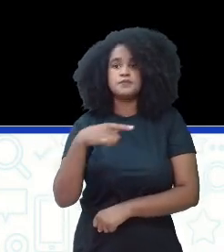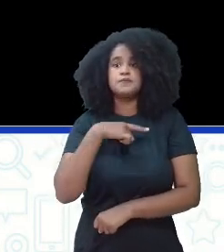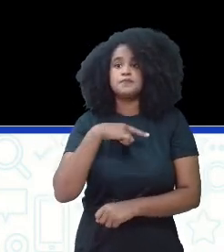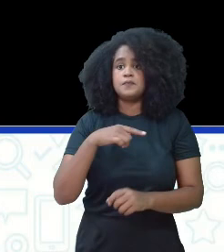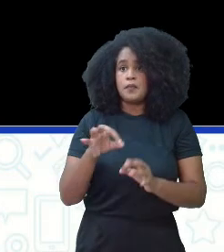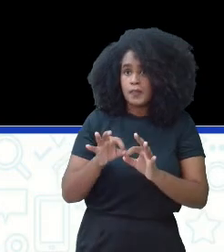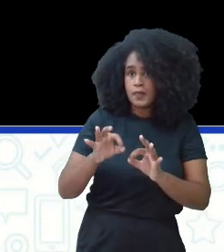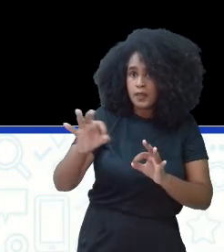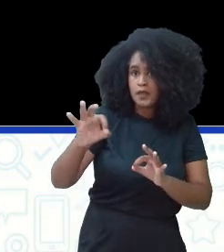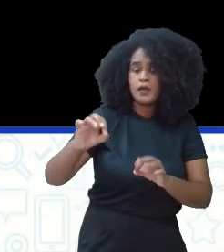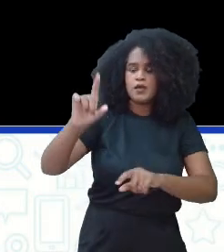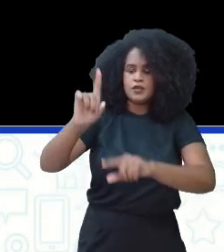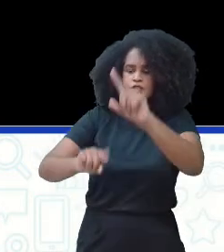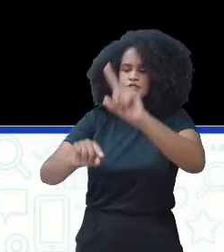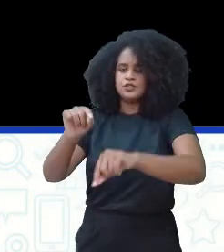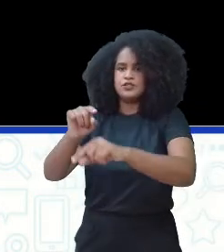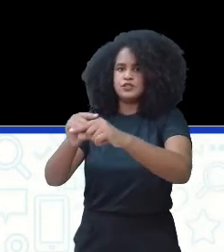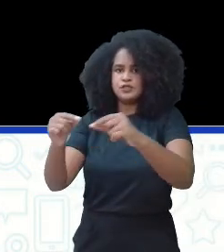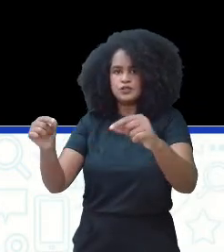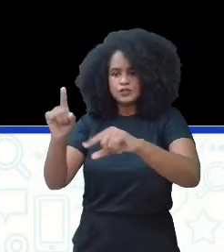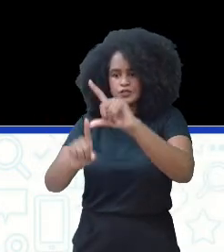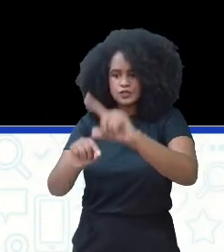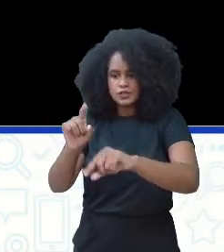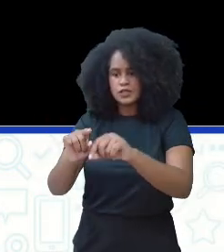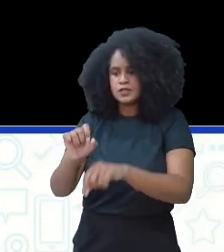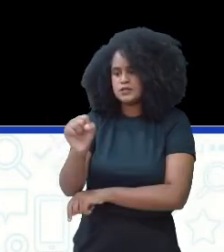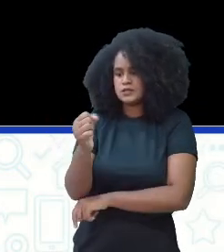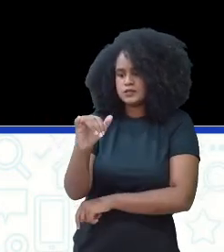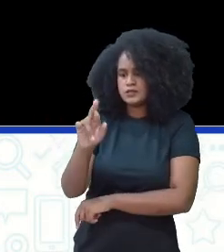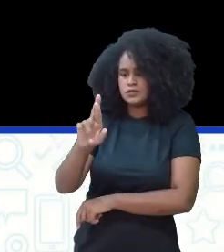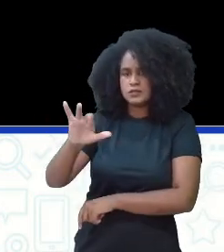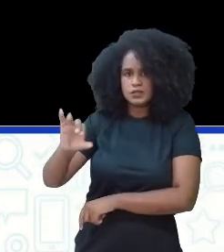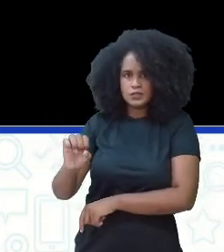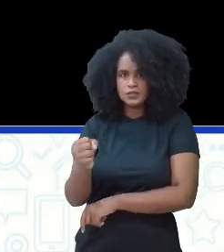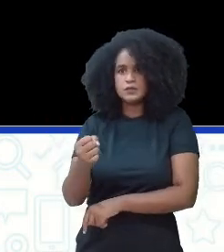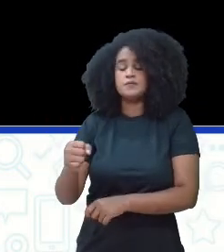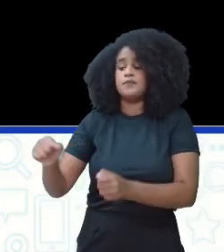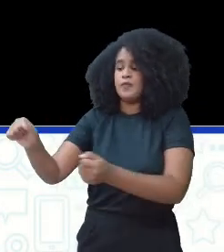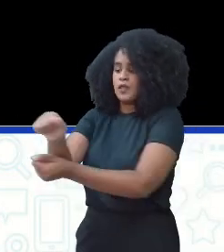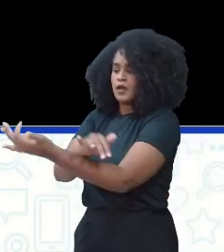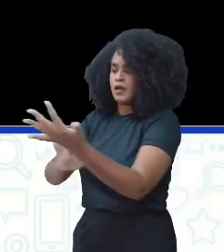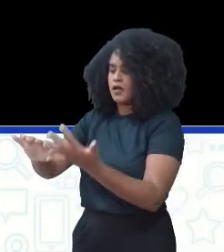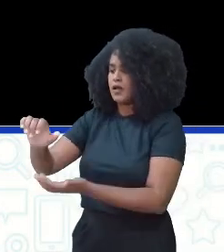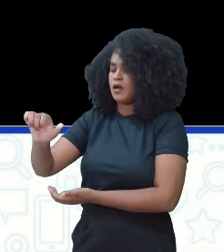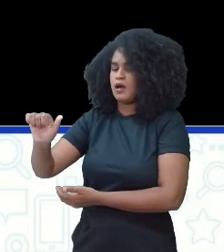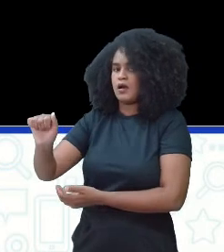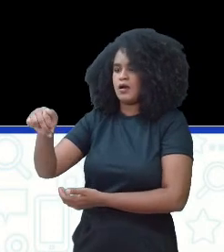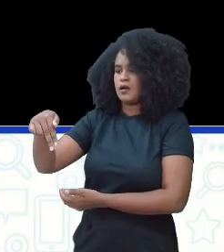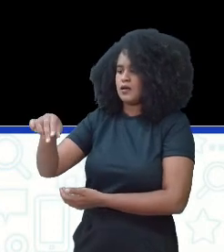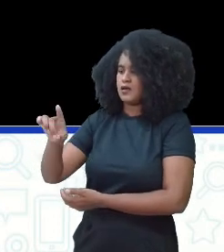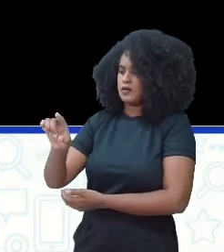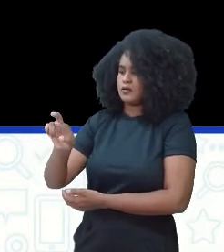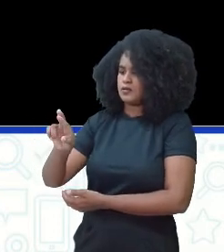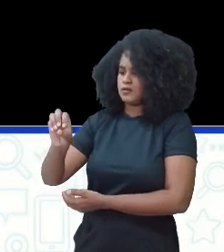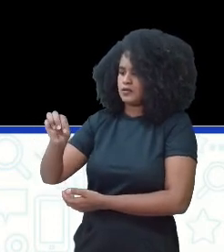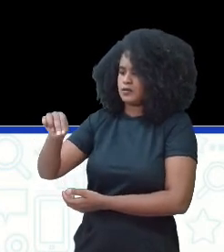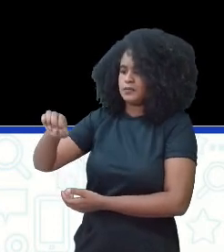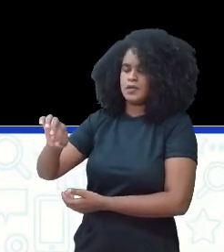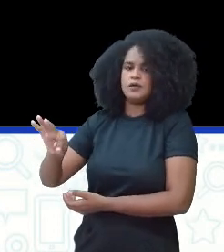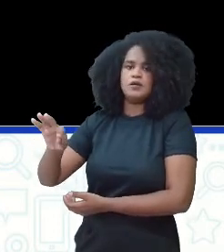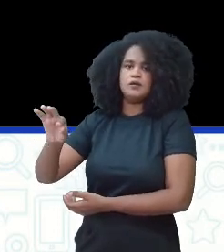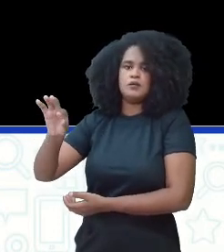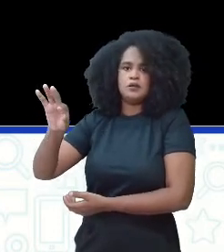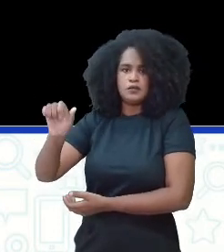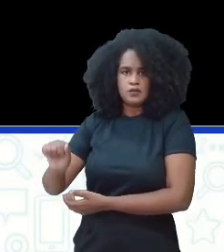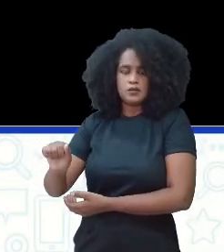próximo, 8,6 anos-luz. A galáxia Andrômeda, que é 2,3 milhões de anos-luz, então é muito,